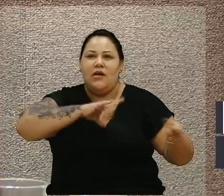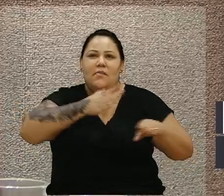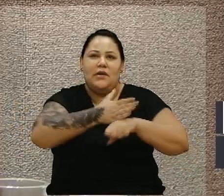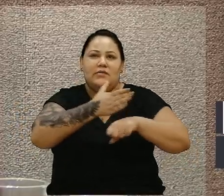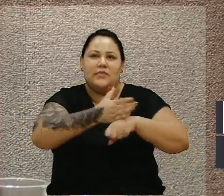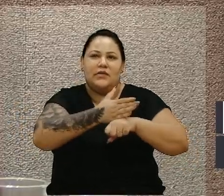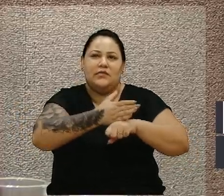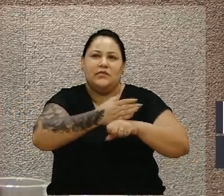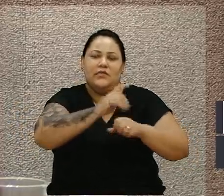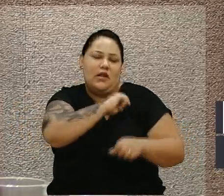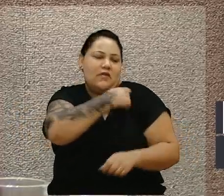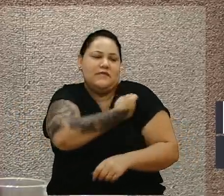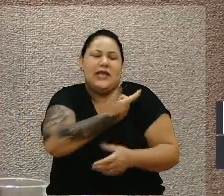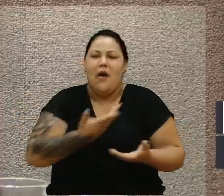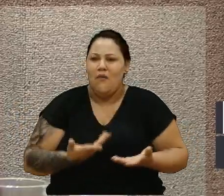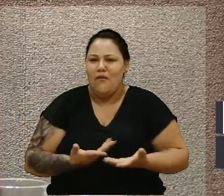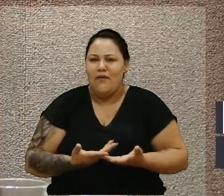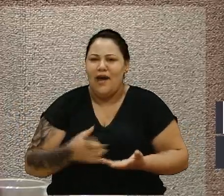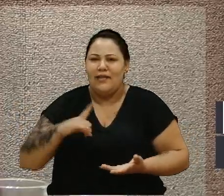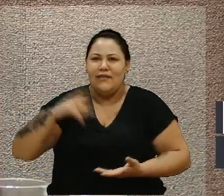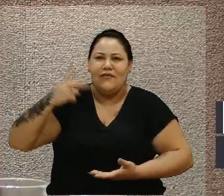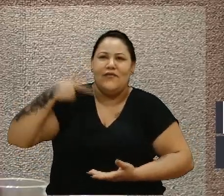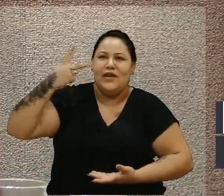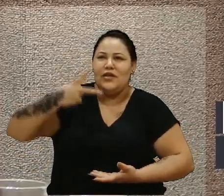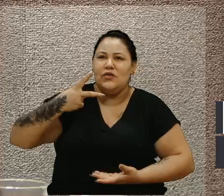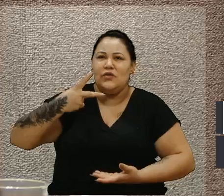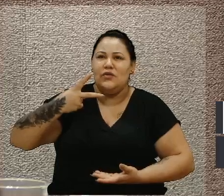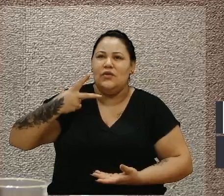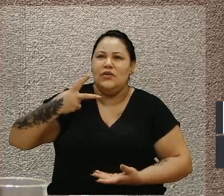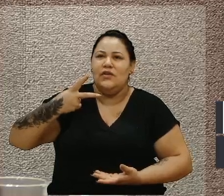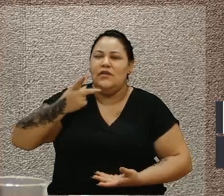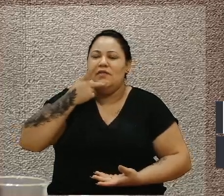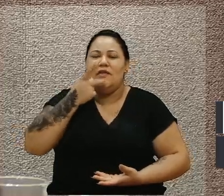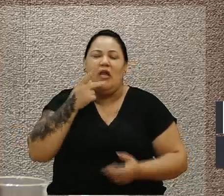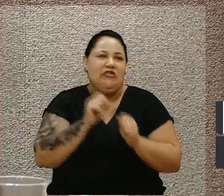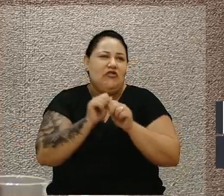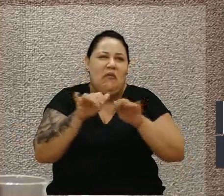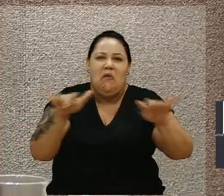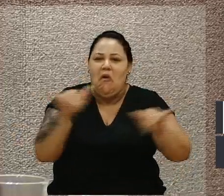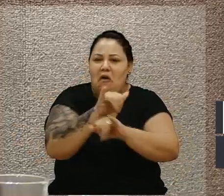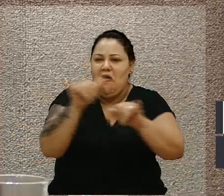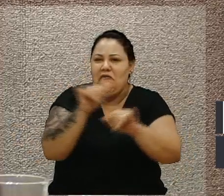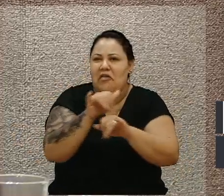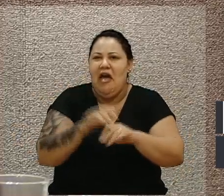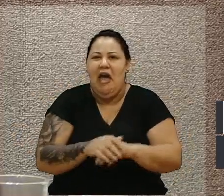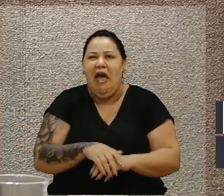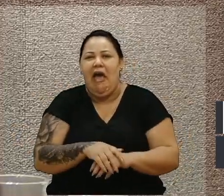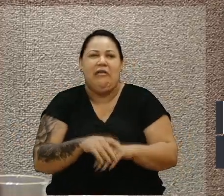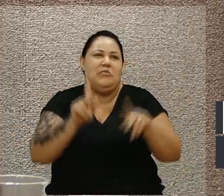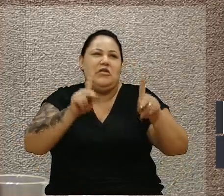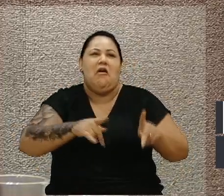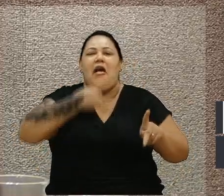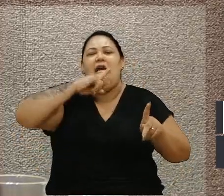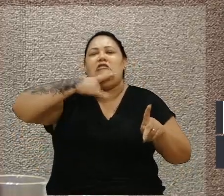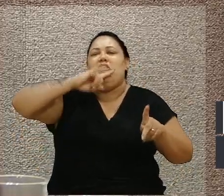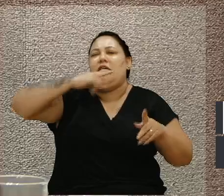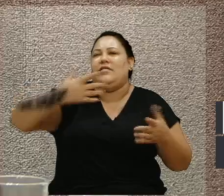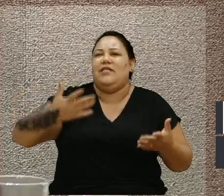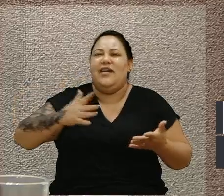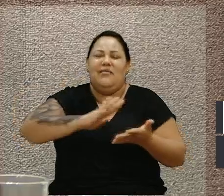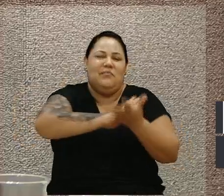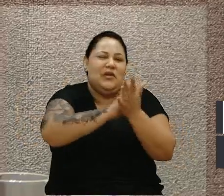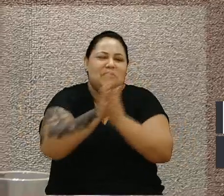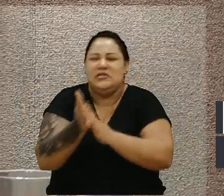né? E aí teve vereador aqui dentro que lamentável repercutiu isso, né? Um bando de cachaceiro, coisa assim, né? Então, é um